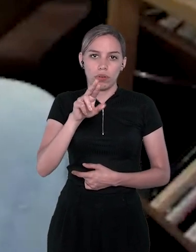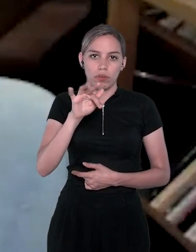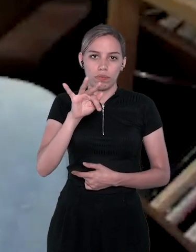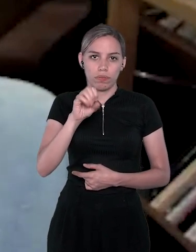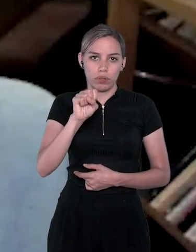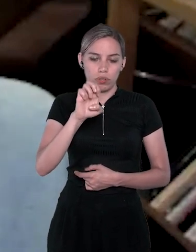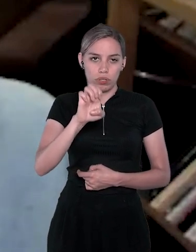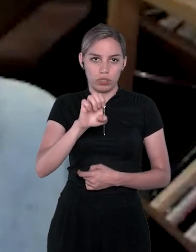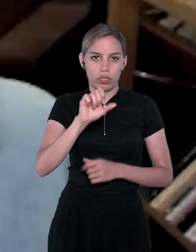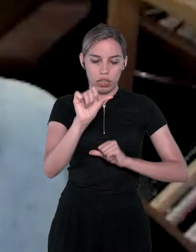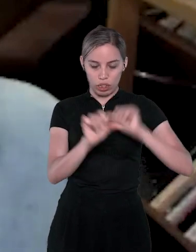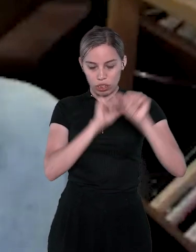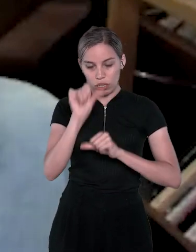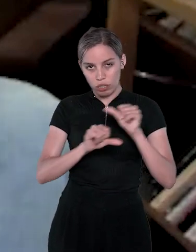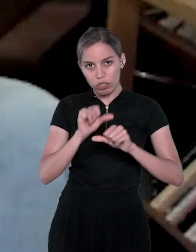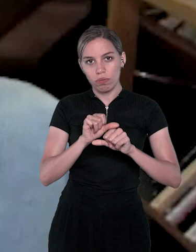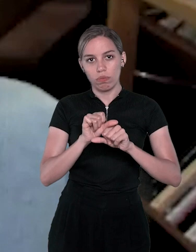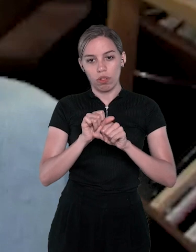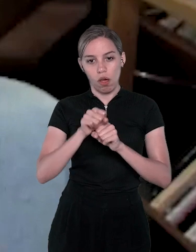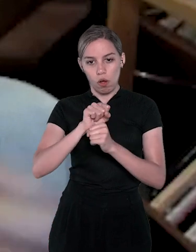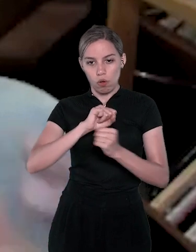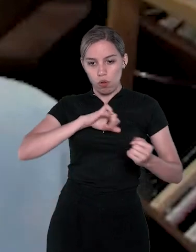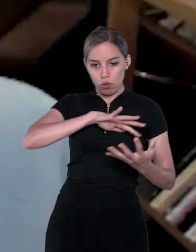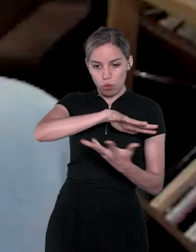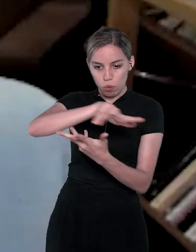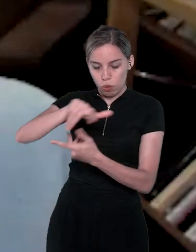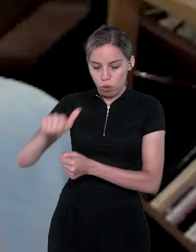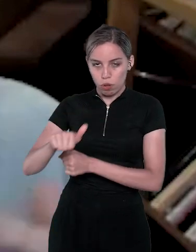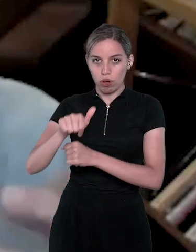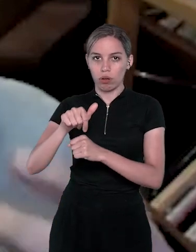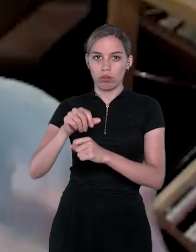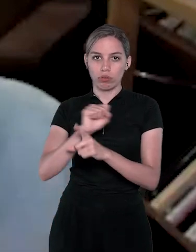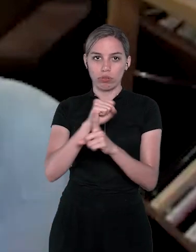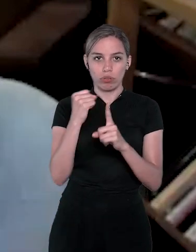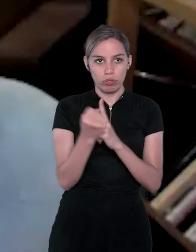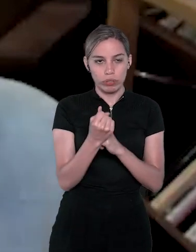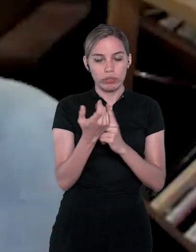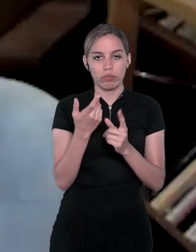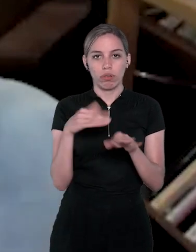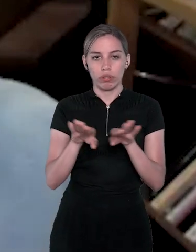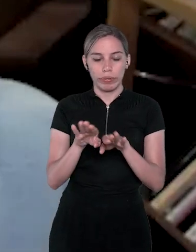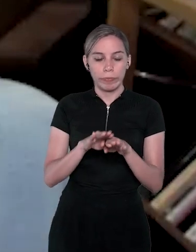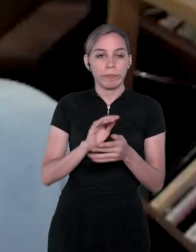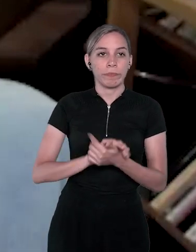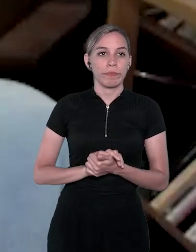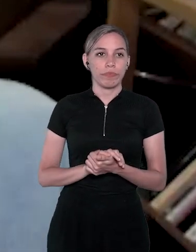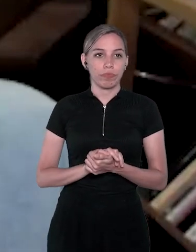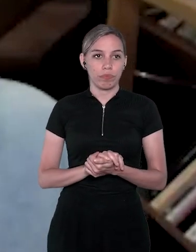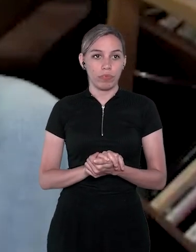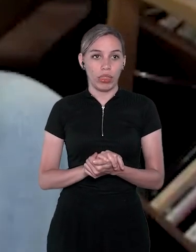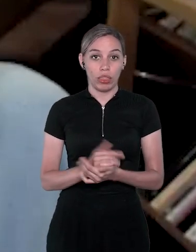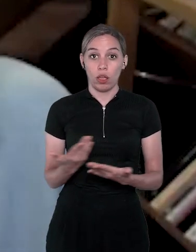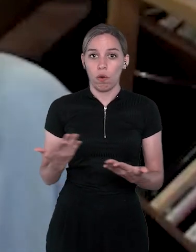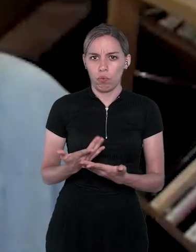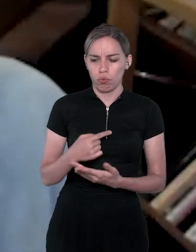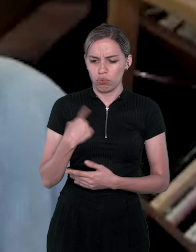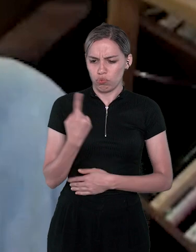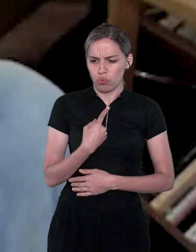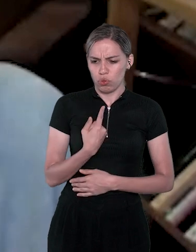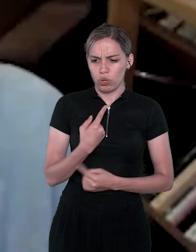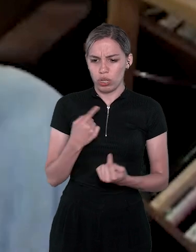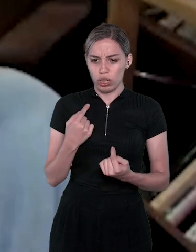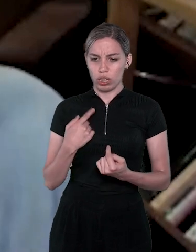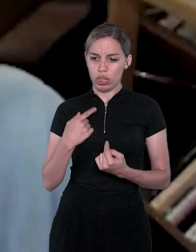social, e nesse momento nós estamos naquele ponto em que nós